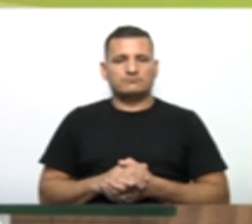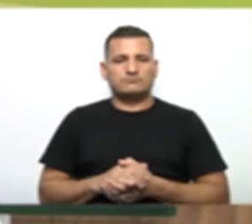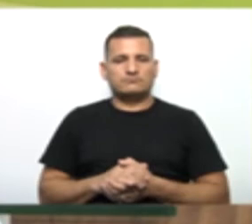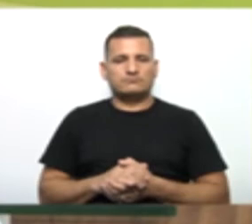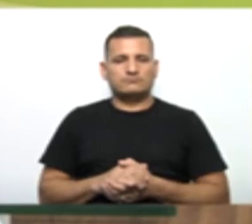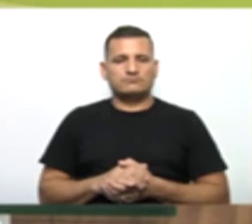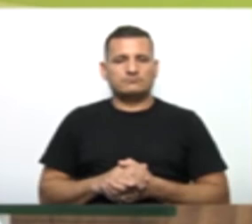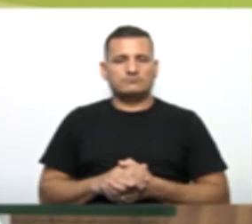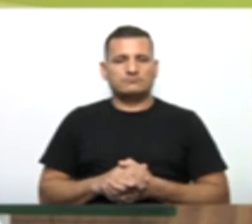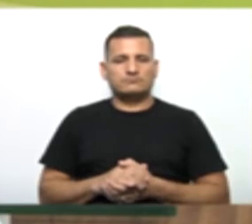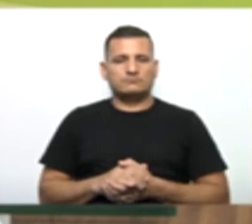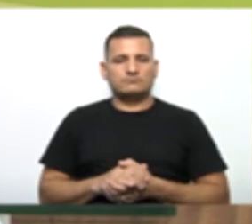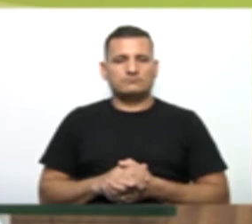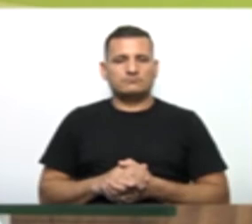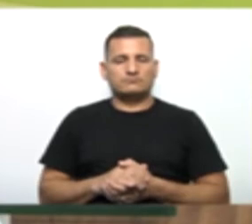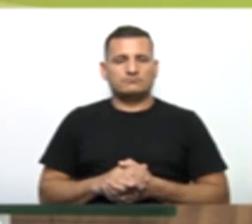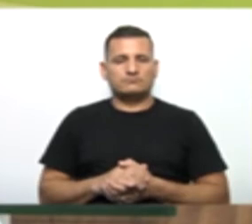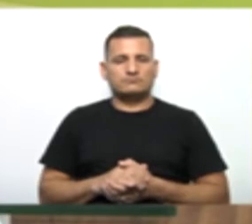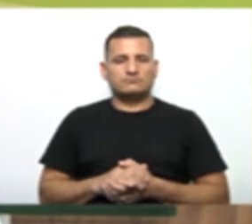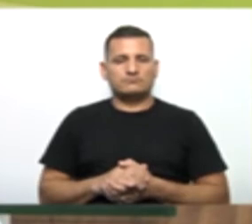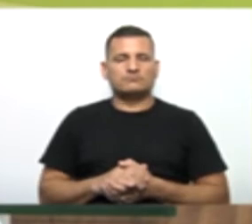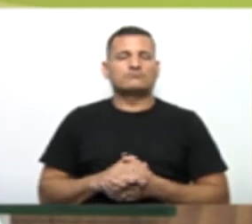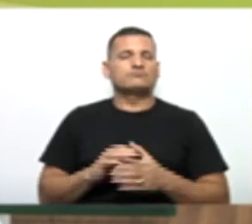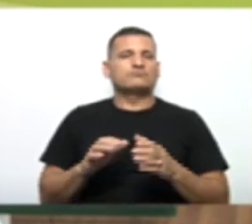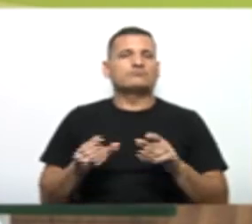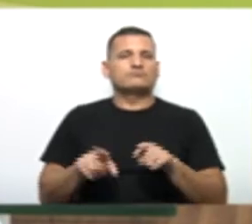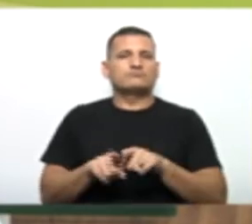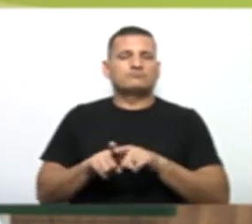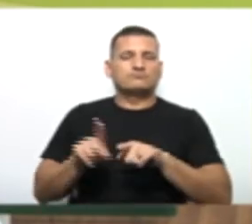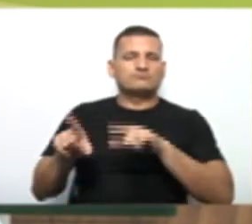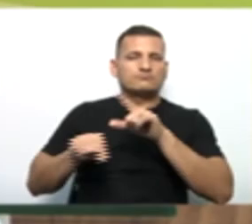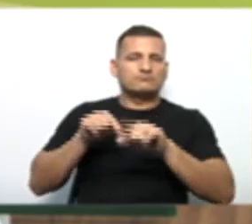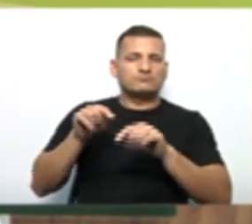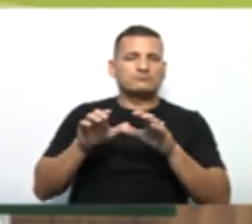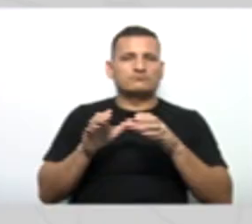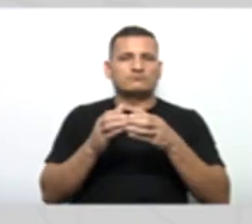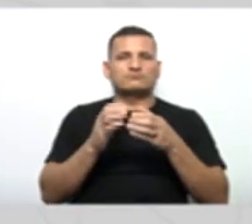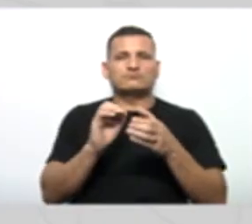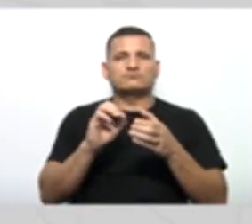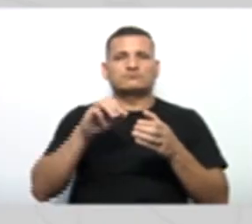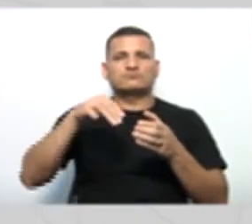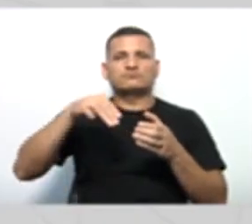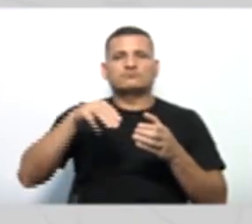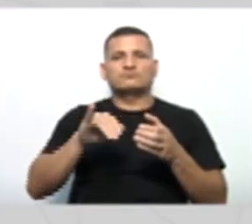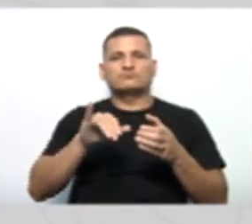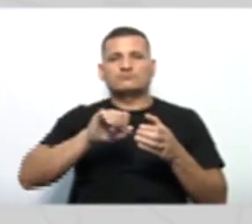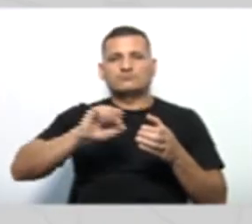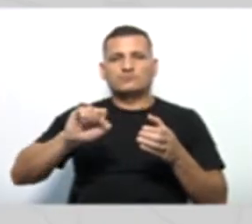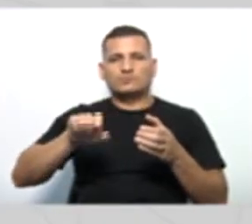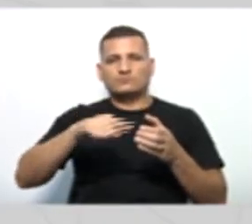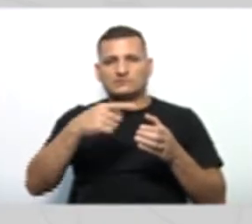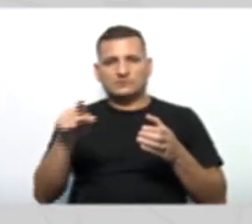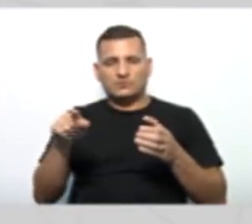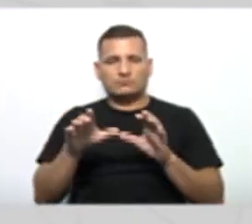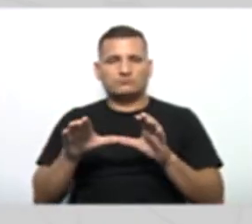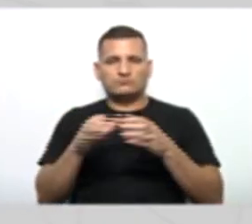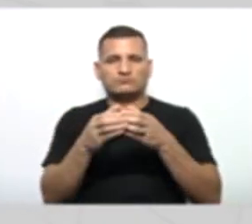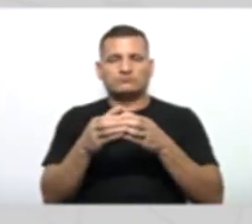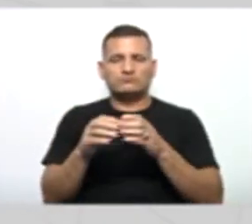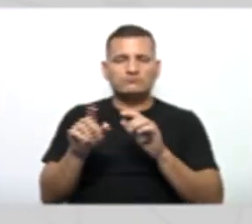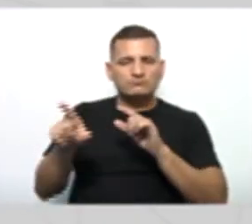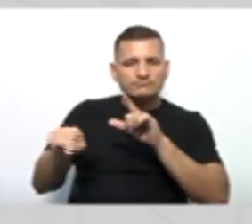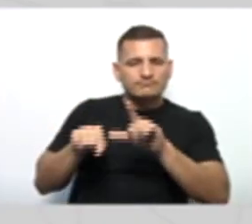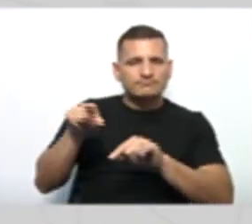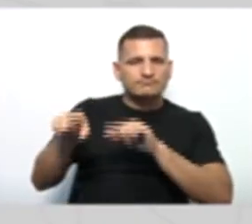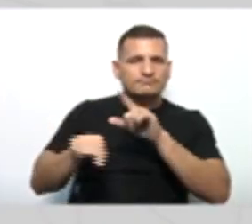fim destacar a comissão de ética quem vai compor essa essa comissão e como vai ser feita